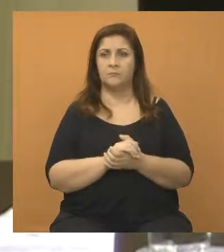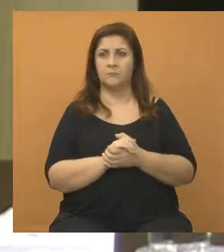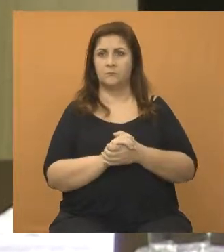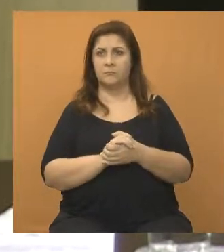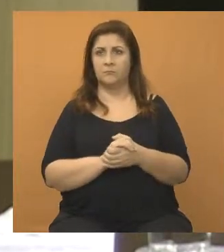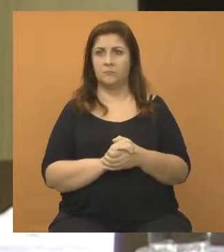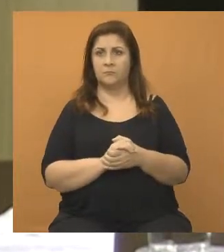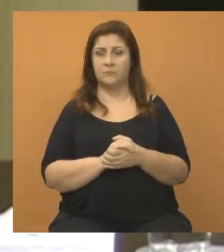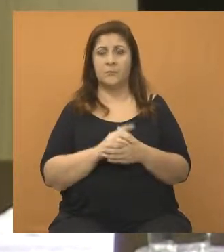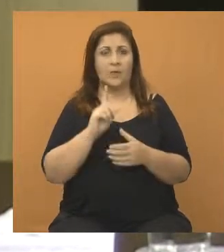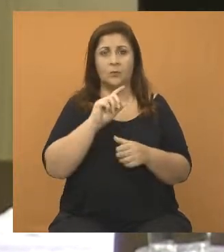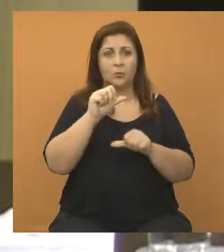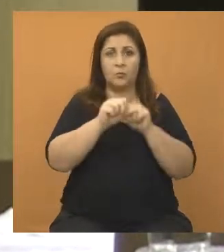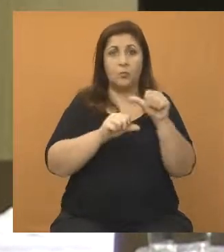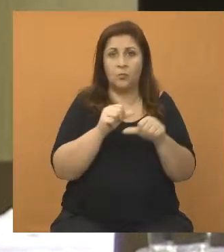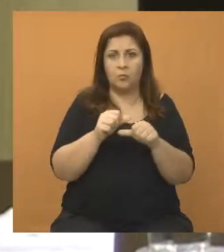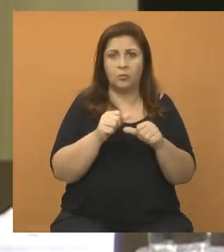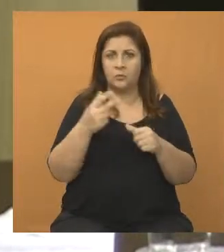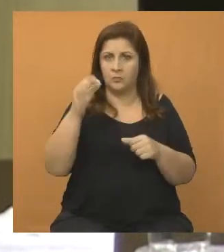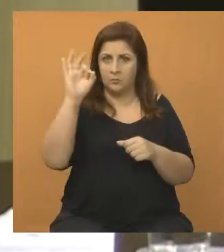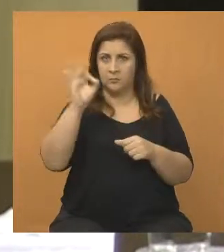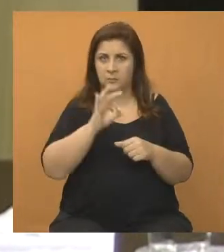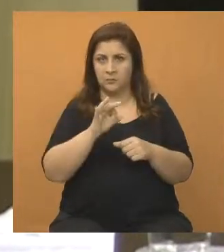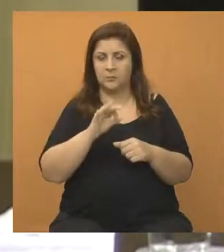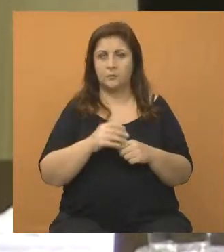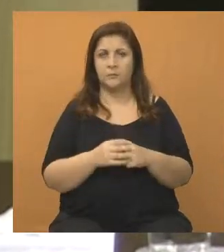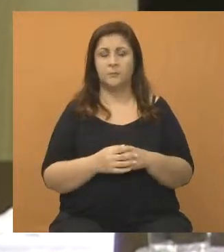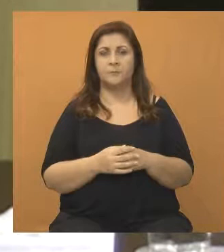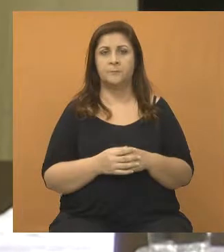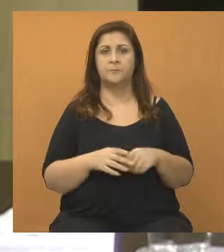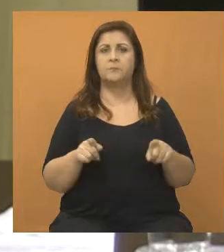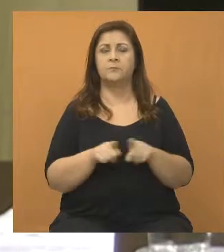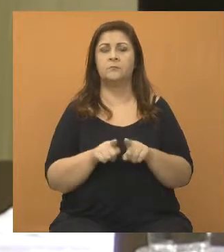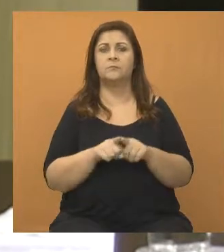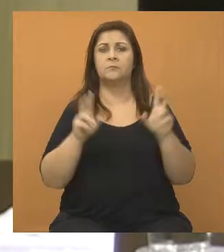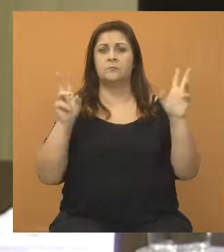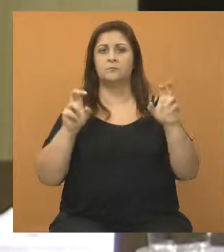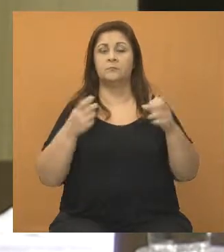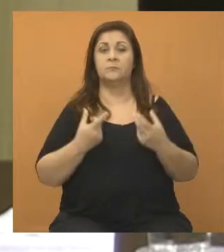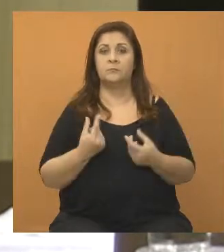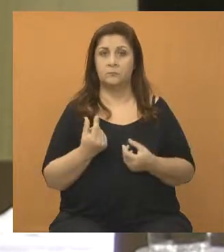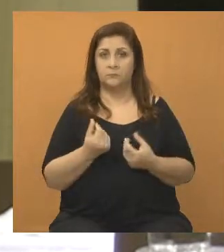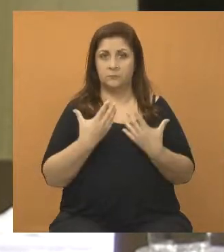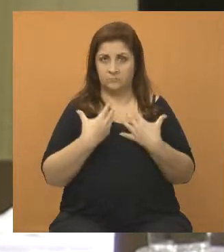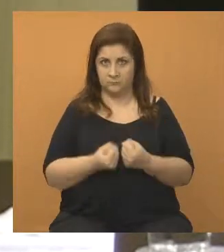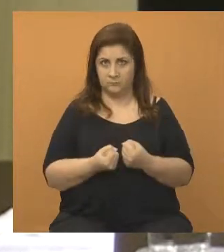porcentagem. E a segunda questão, ainda no quesito de receita,